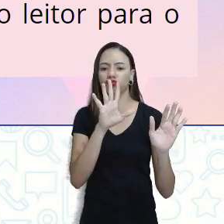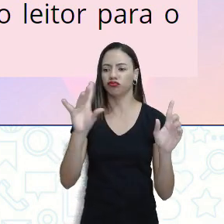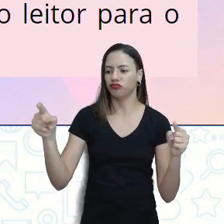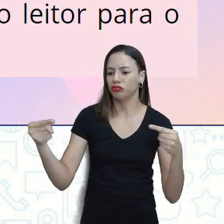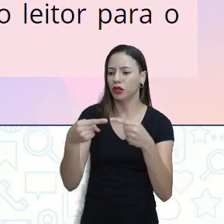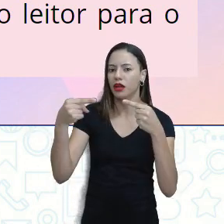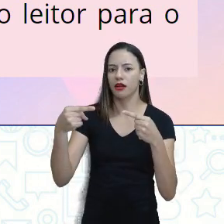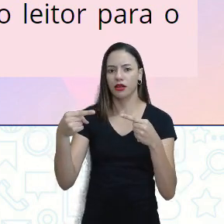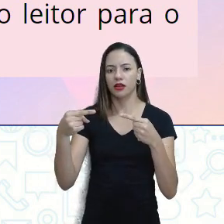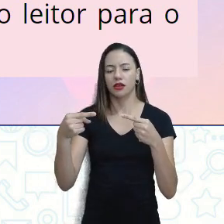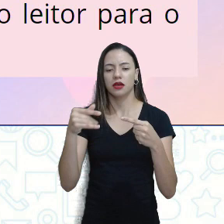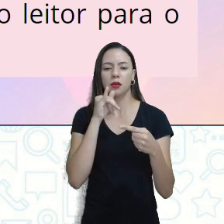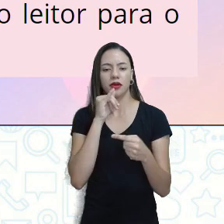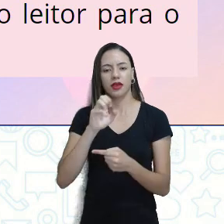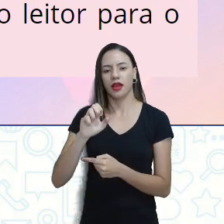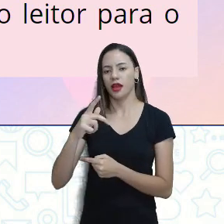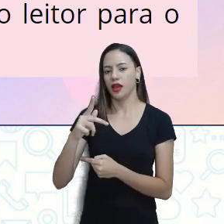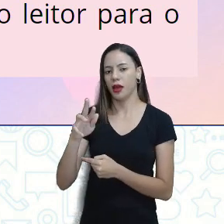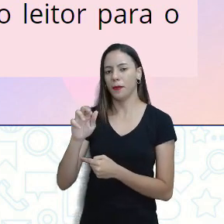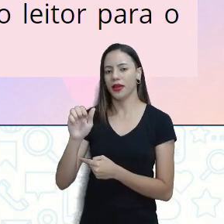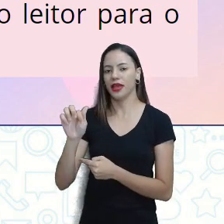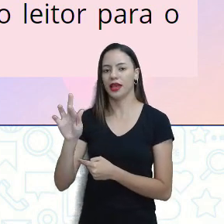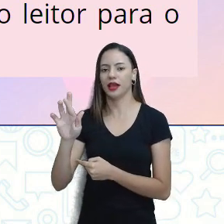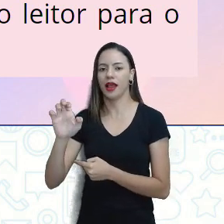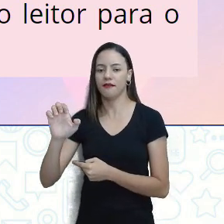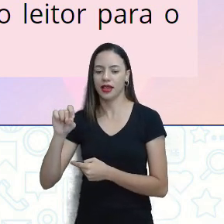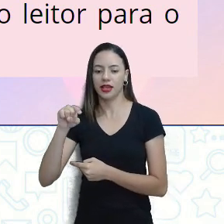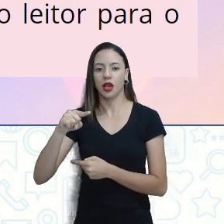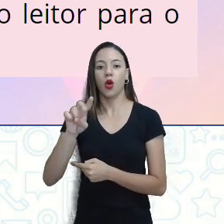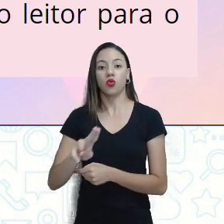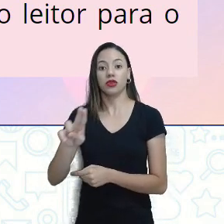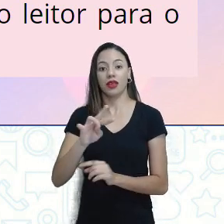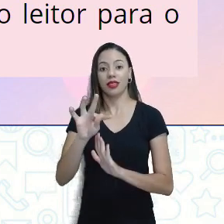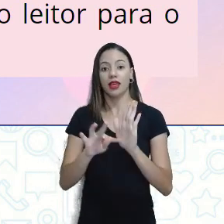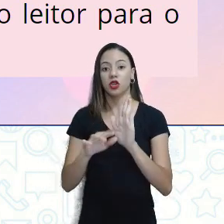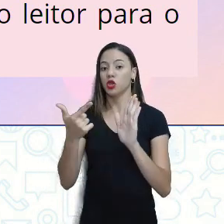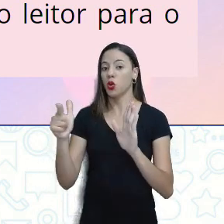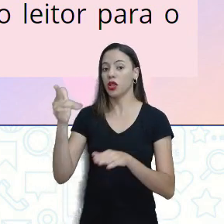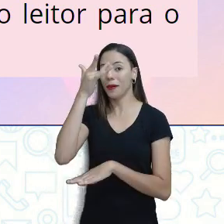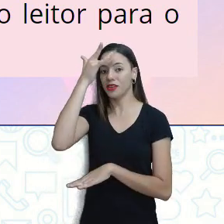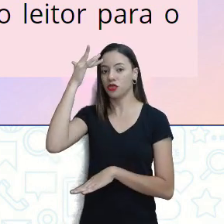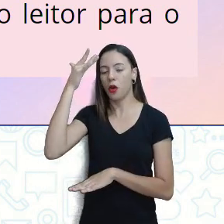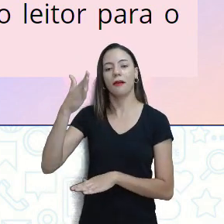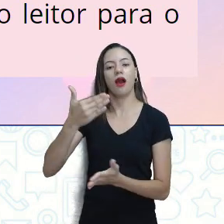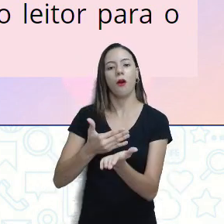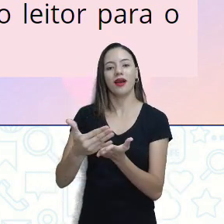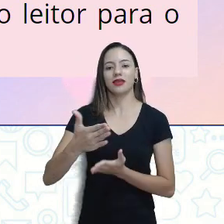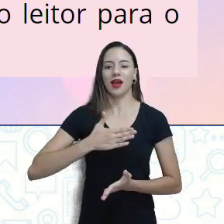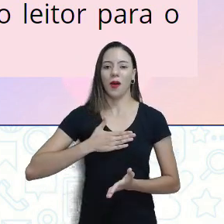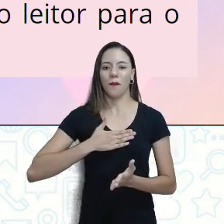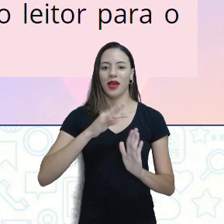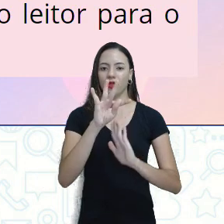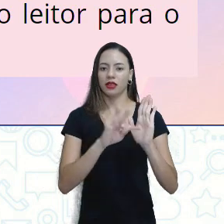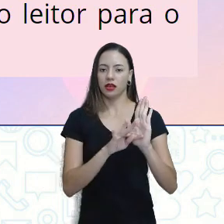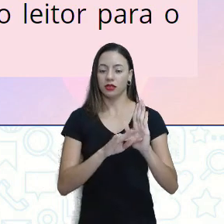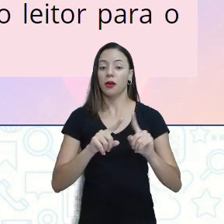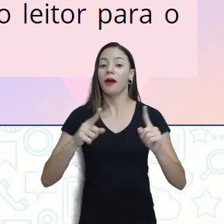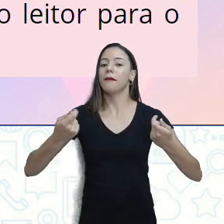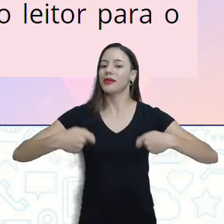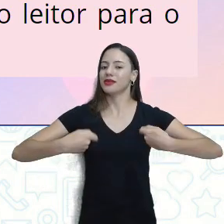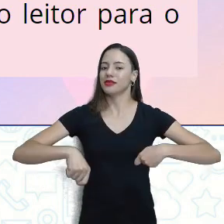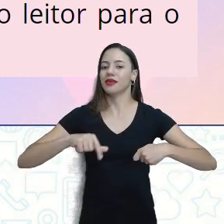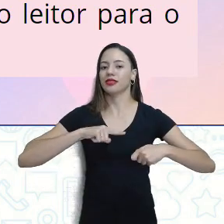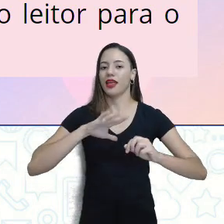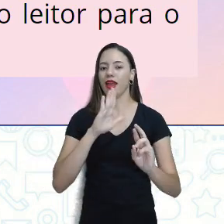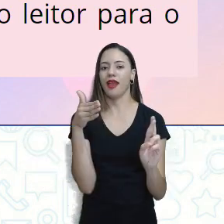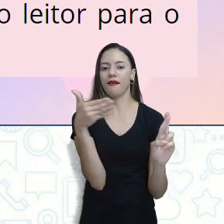o uso de um texto de outra pessoa para abrir o seu próprio texto. E é necessário que haja uma referência entre eles, que